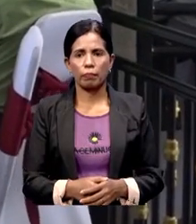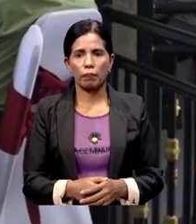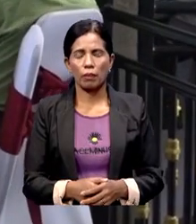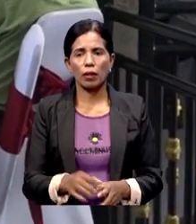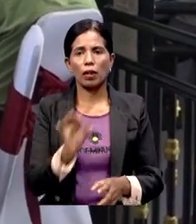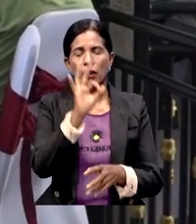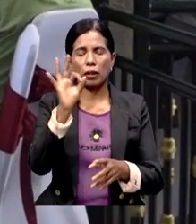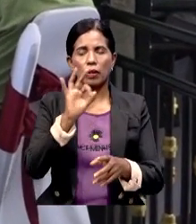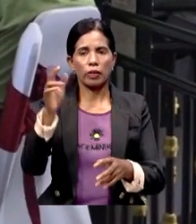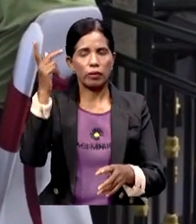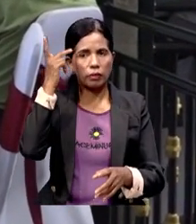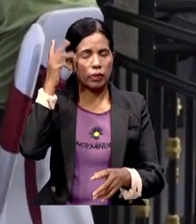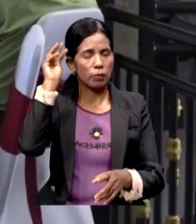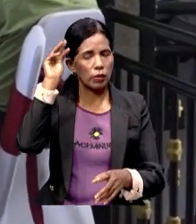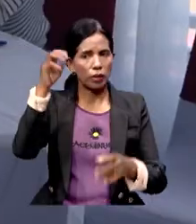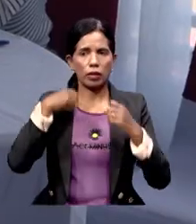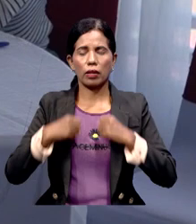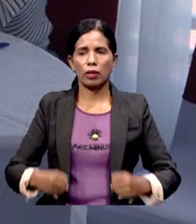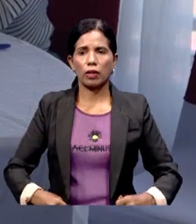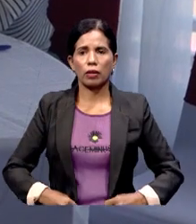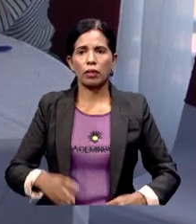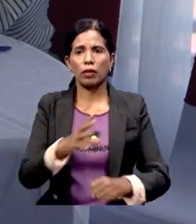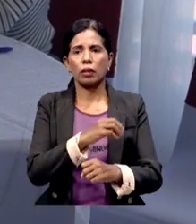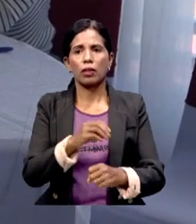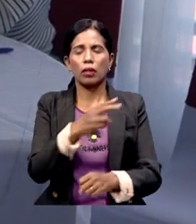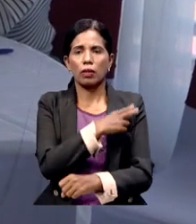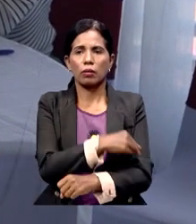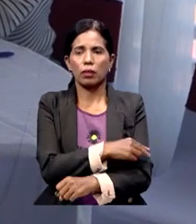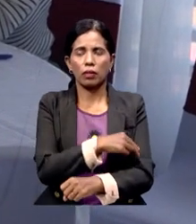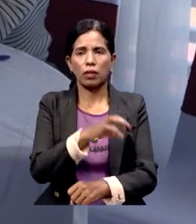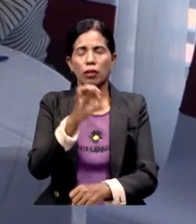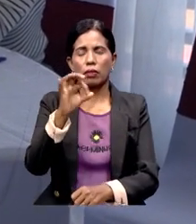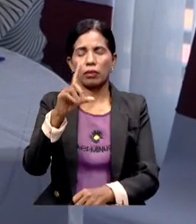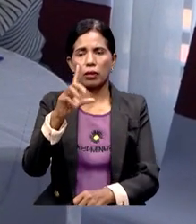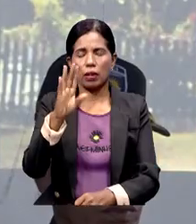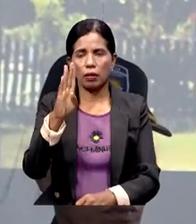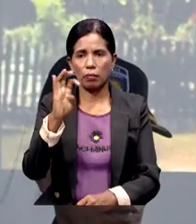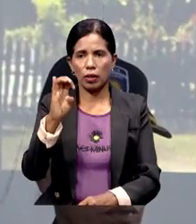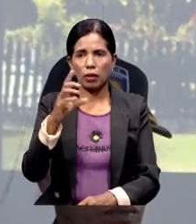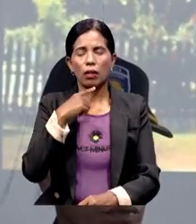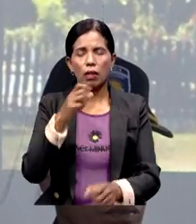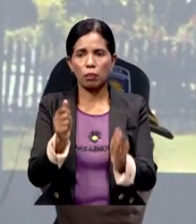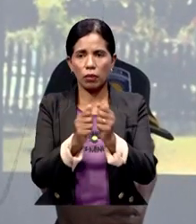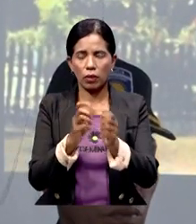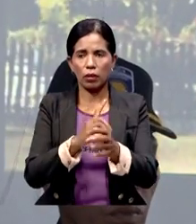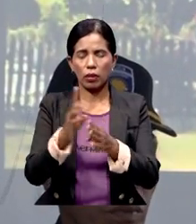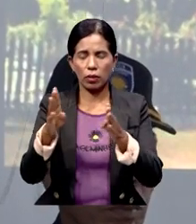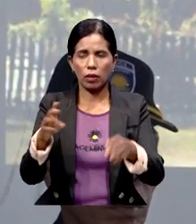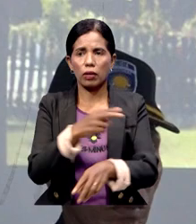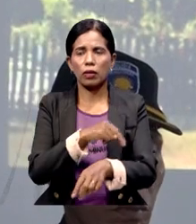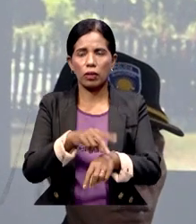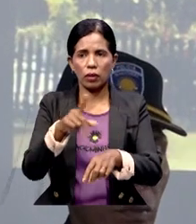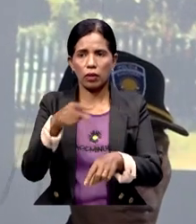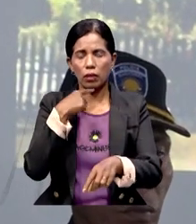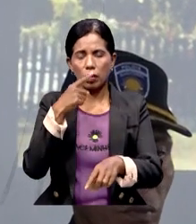Sexta, né, vice-ministro de Saúde e Assunto Operacionalização Hospitais, Flávio Brandão, ramuto com a Direção Nacional Serviço Hospitalar,